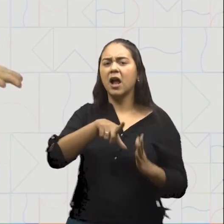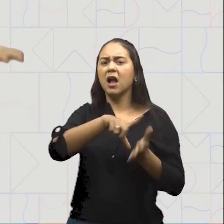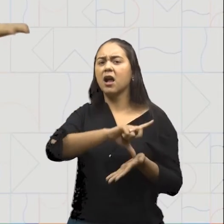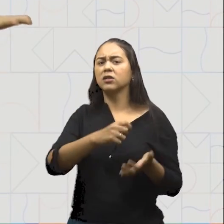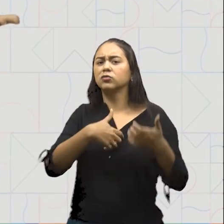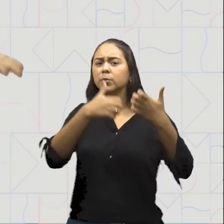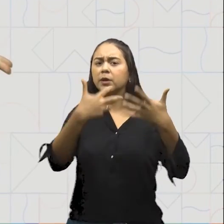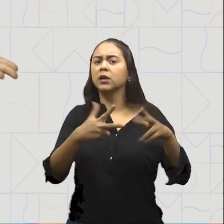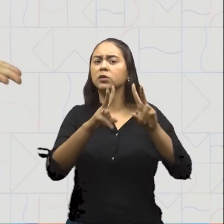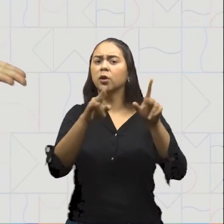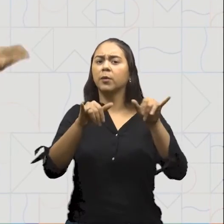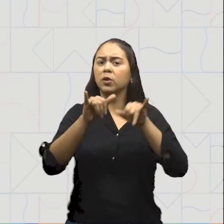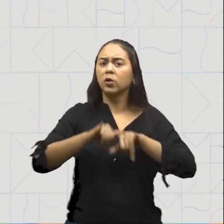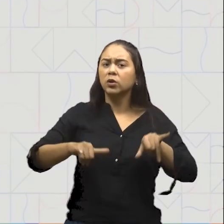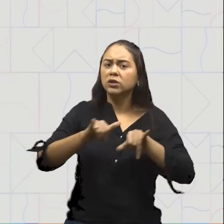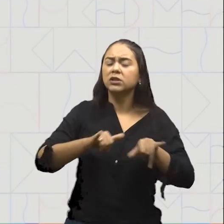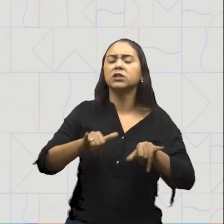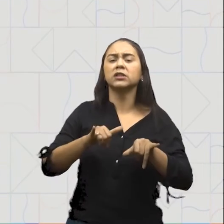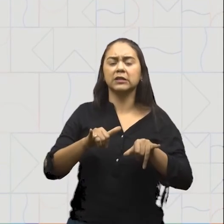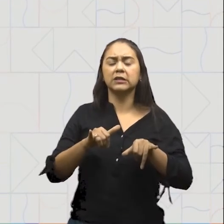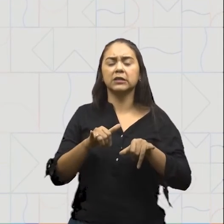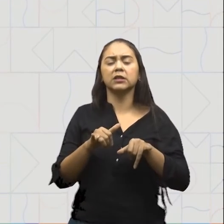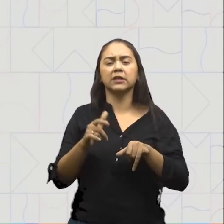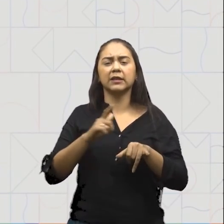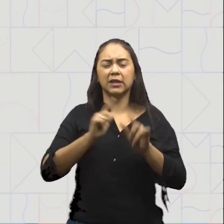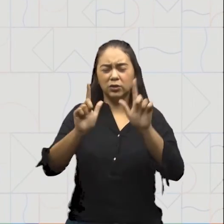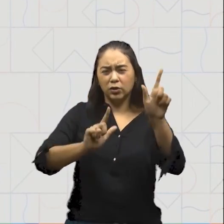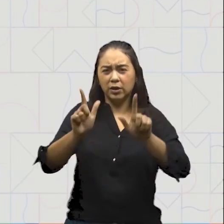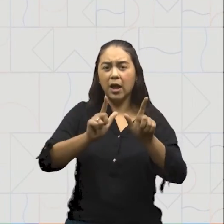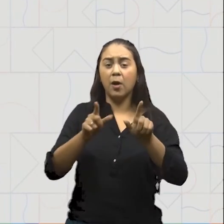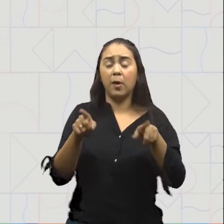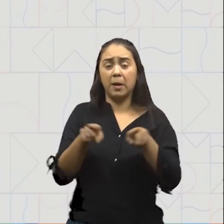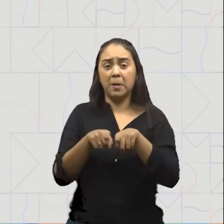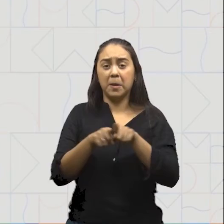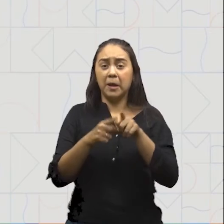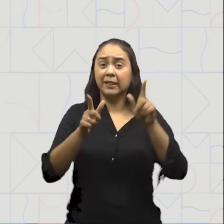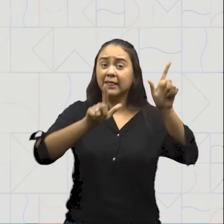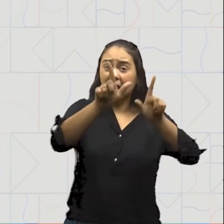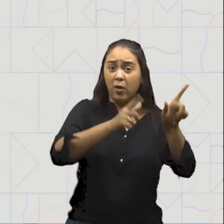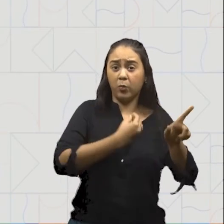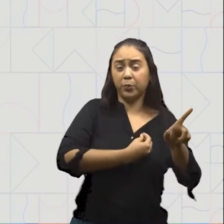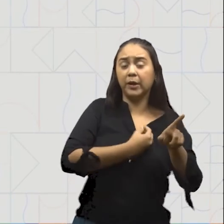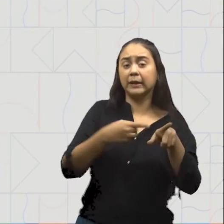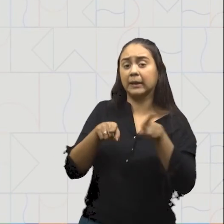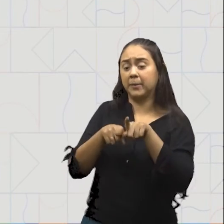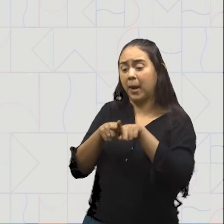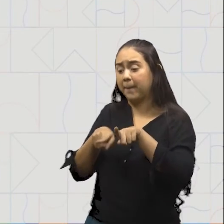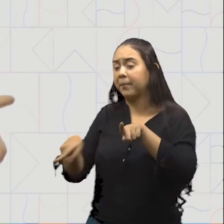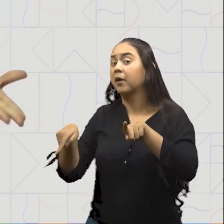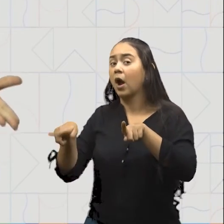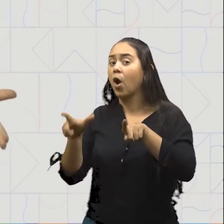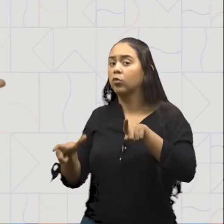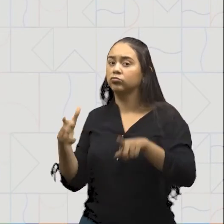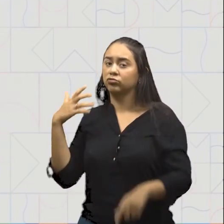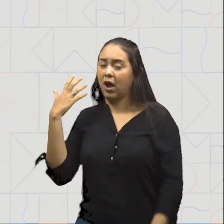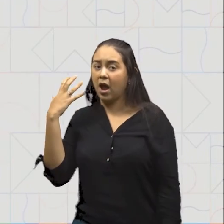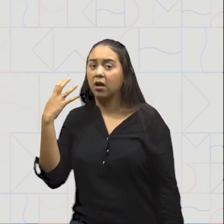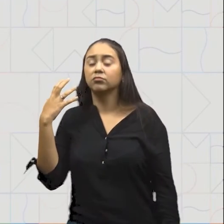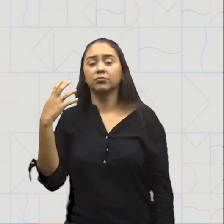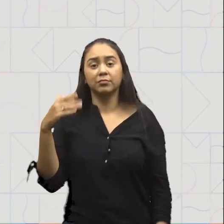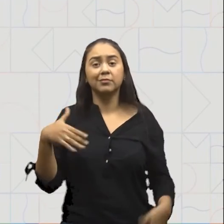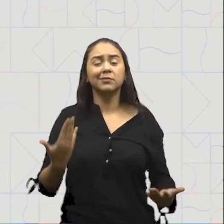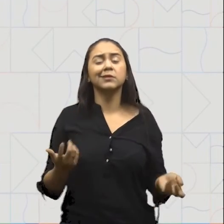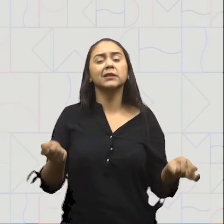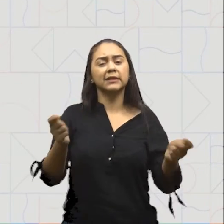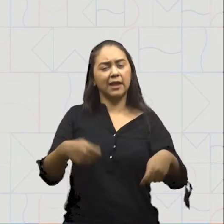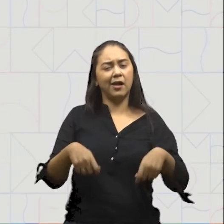as notícias de um telejornal passarem ao mesmo tempo na TV e no rádio? Pois é, poderíamos fazer isso com